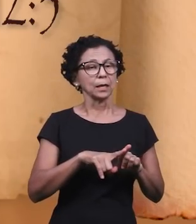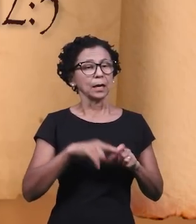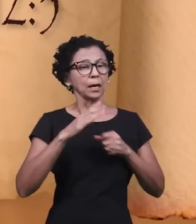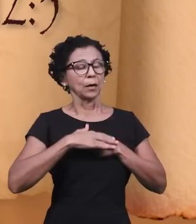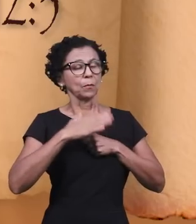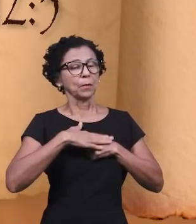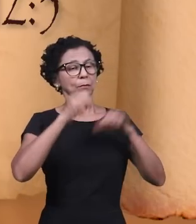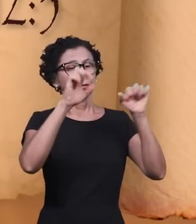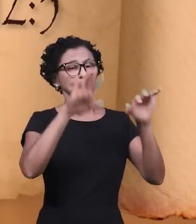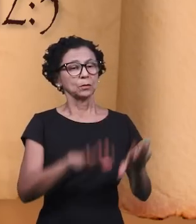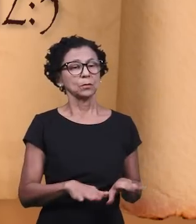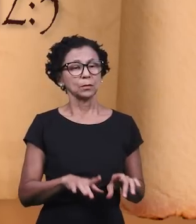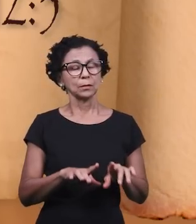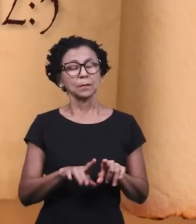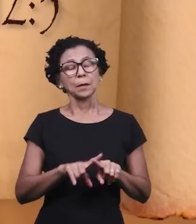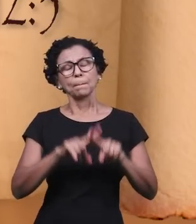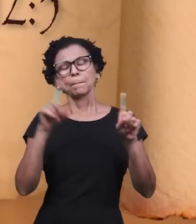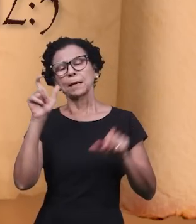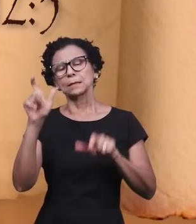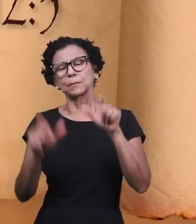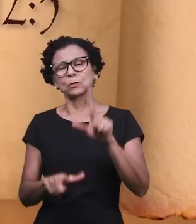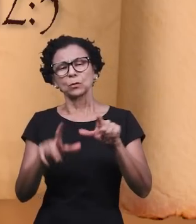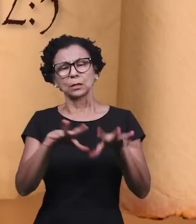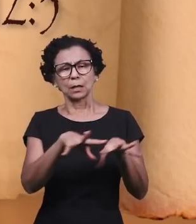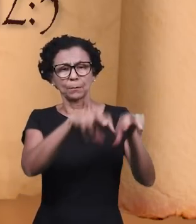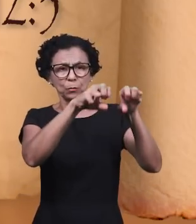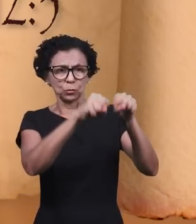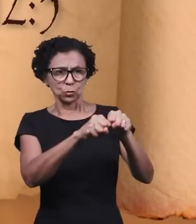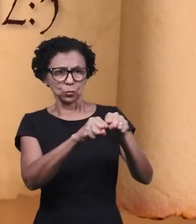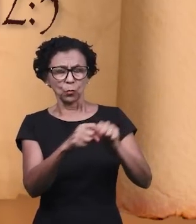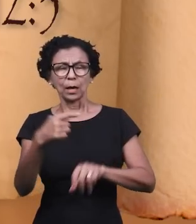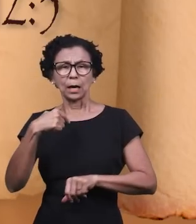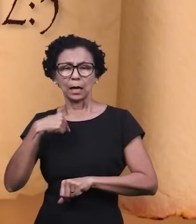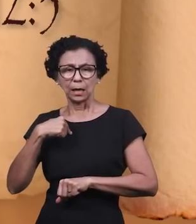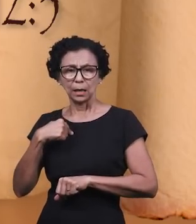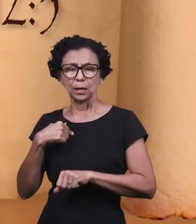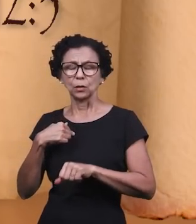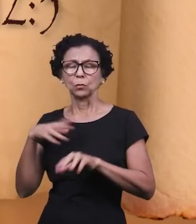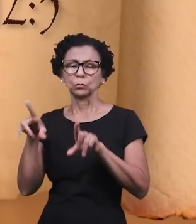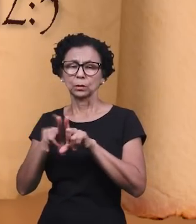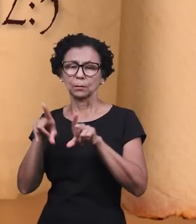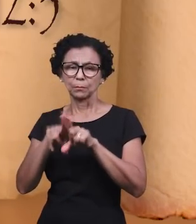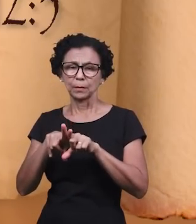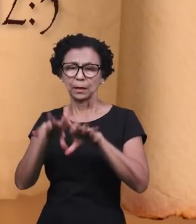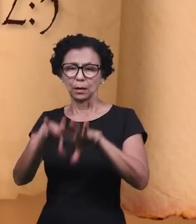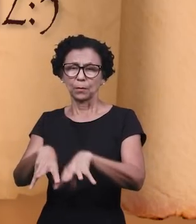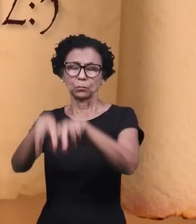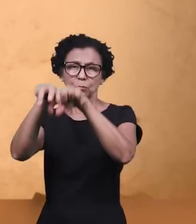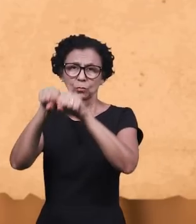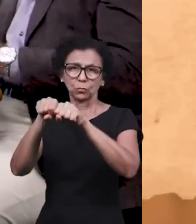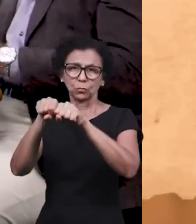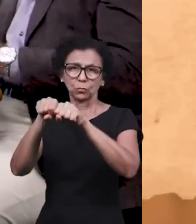tema fala das jornadas, né, ou da jornada de Abraão, né, toda a